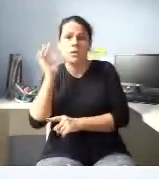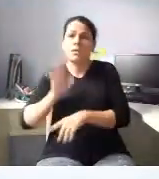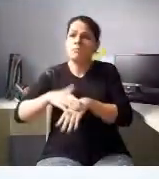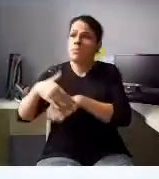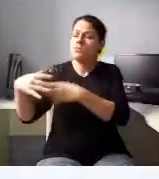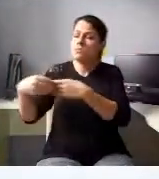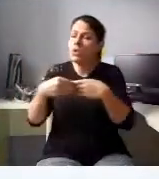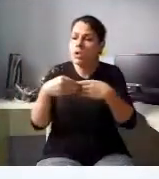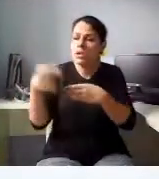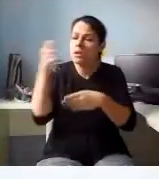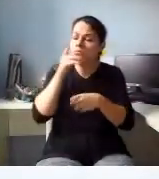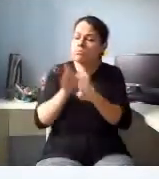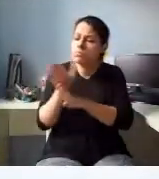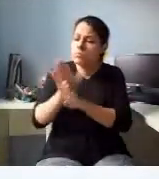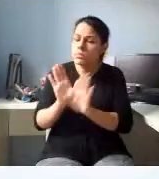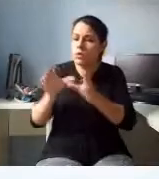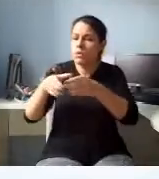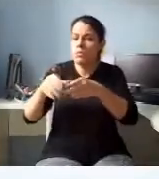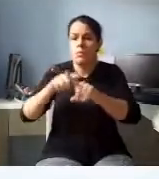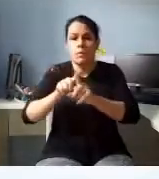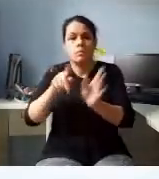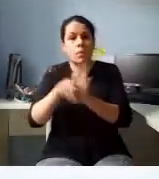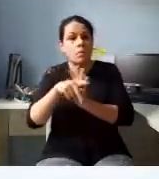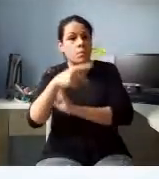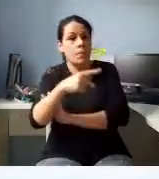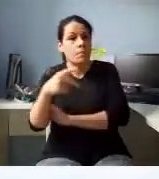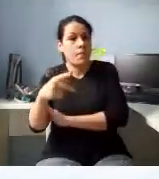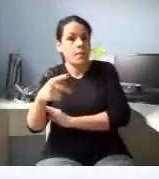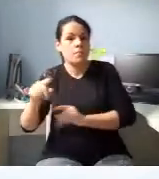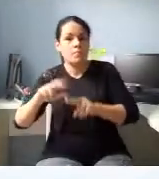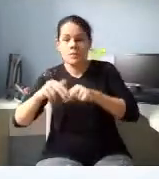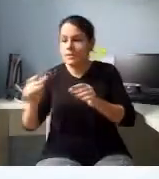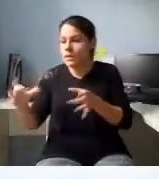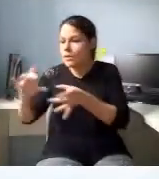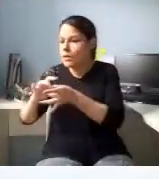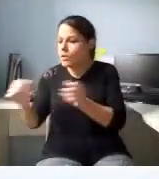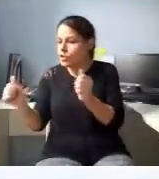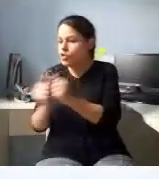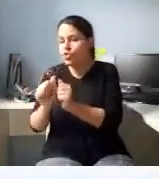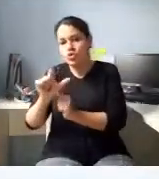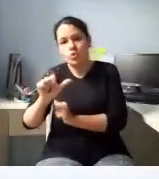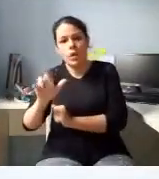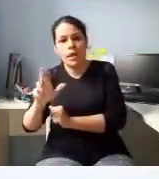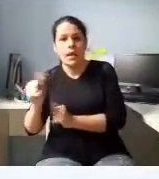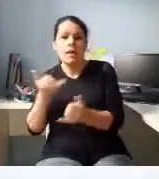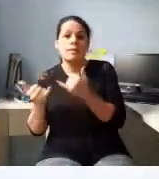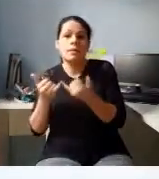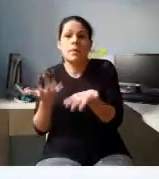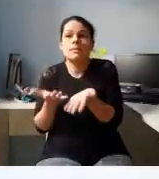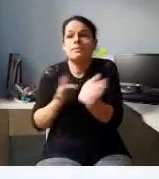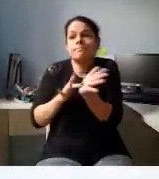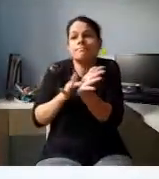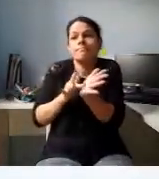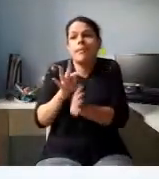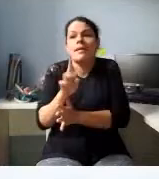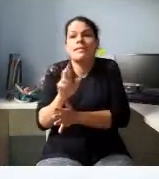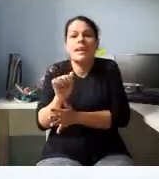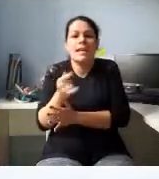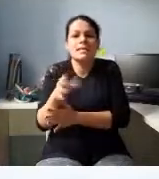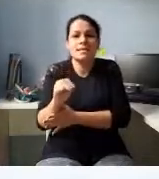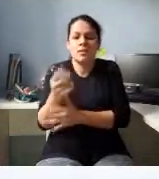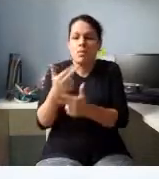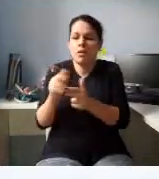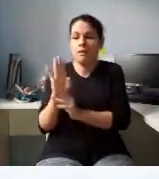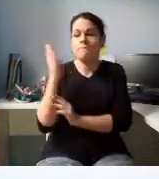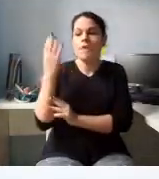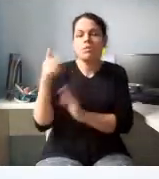esse grupo. E ele é do PP, que é o mesmo partido do Arthur Lira. Então, há uma traição desde o início dentro do próprio partido.